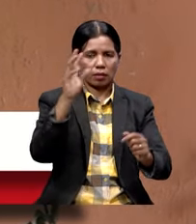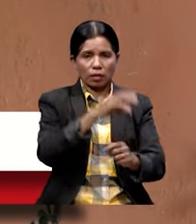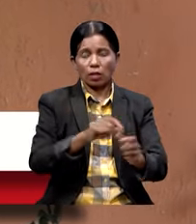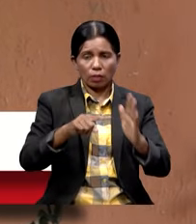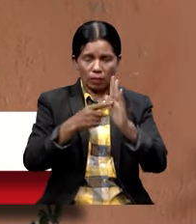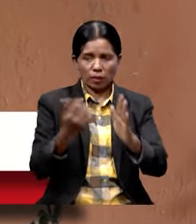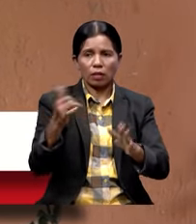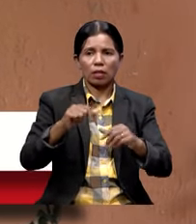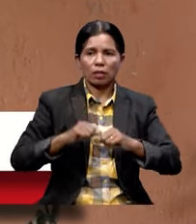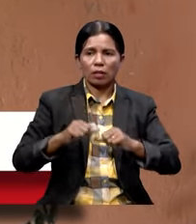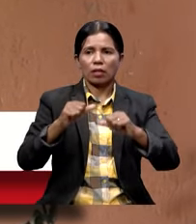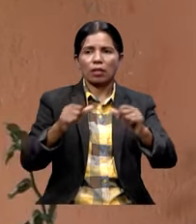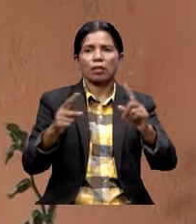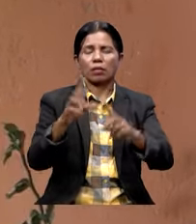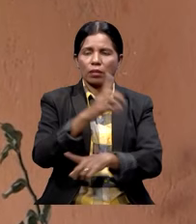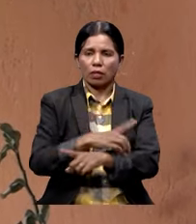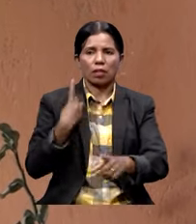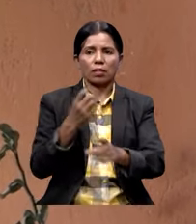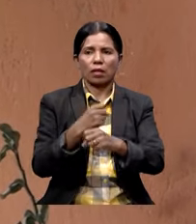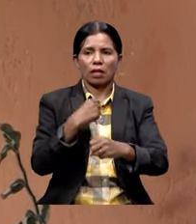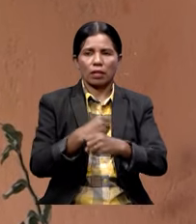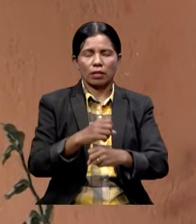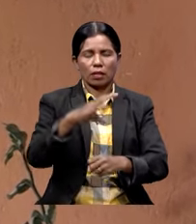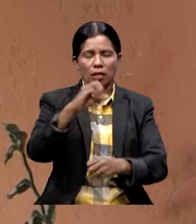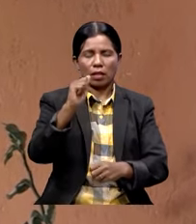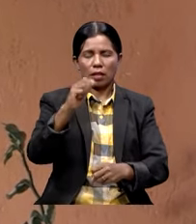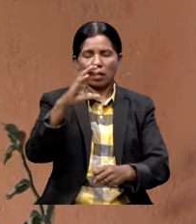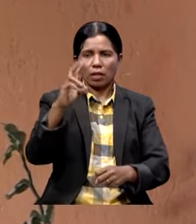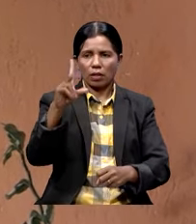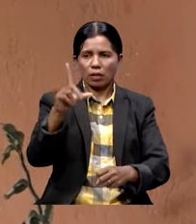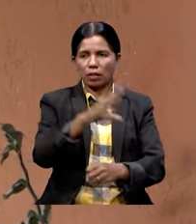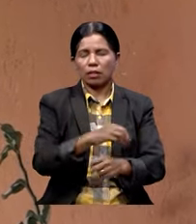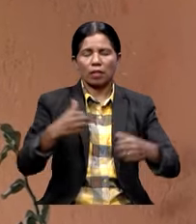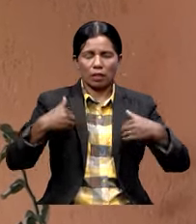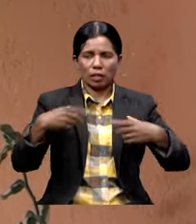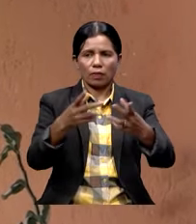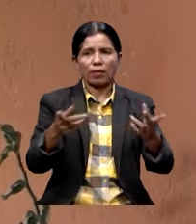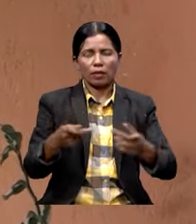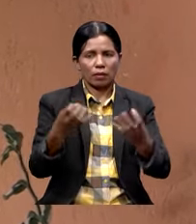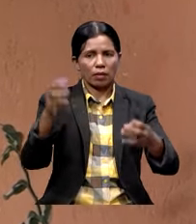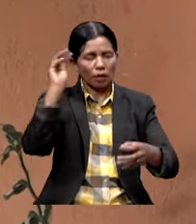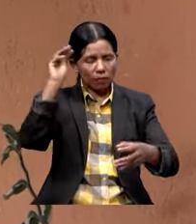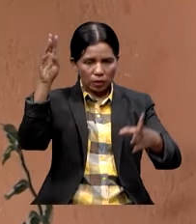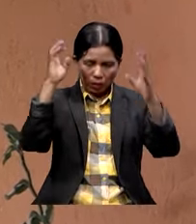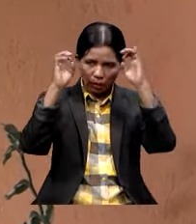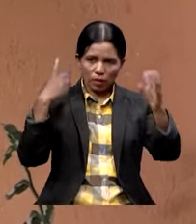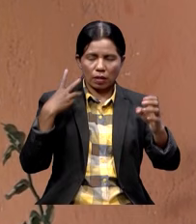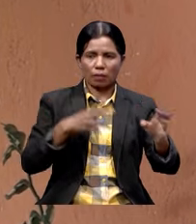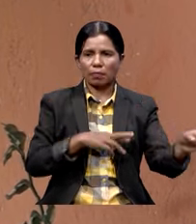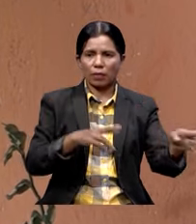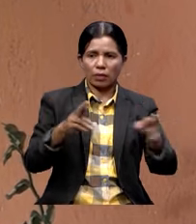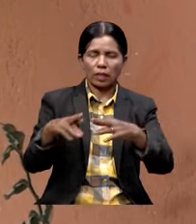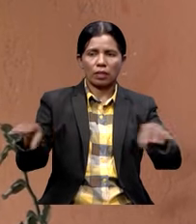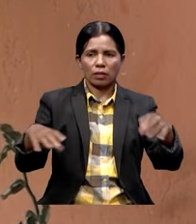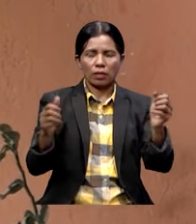a te continua hoje, e te halo e a Cacau Lidon, se a tan Fatimbara, Ministério da Educação, a mim pronto a te cooperar